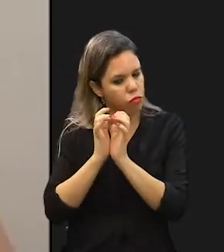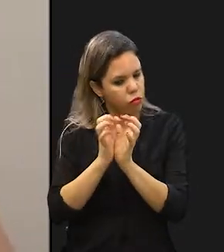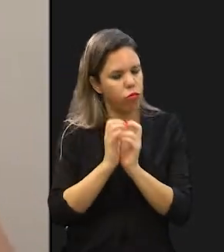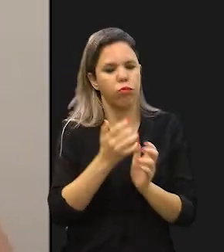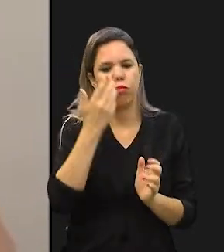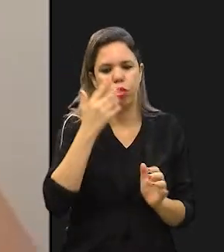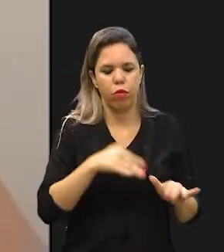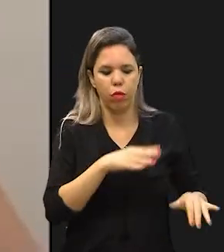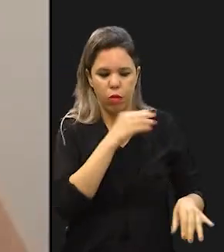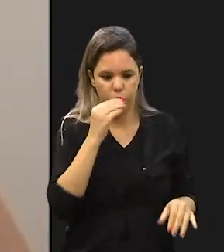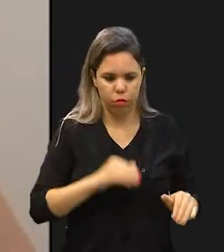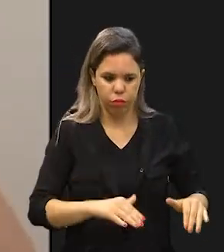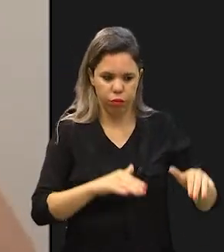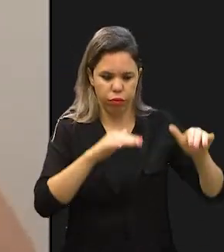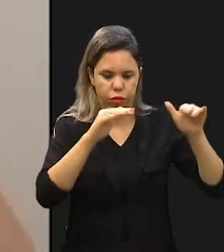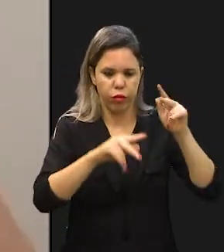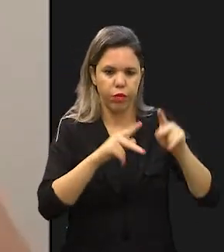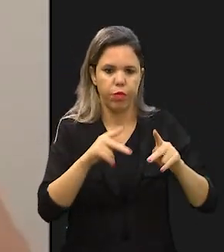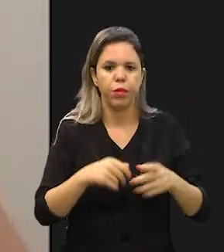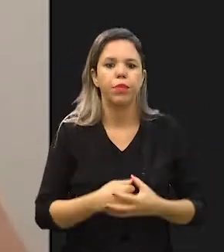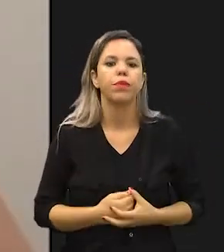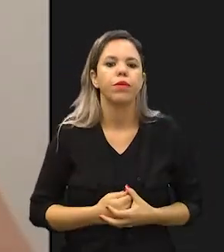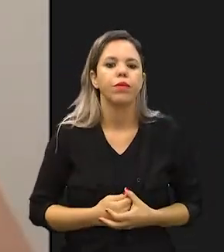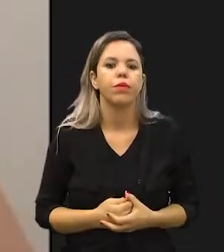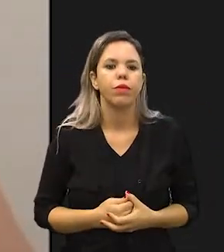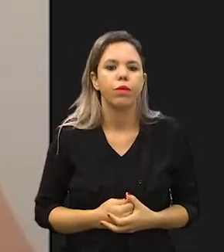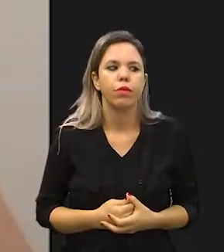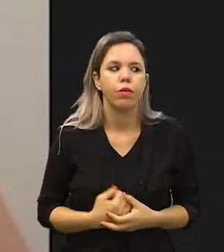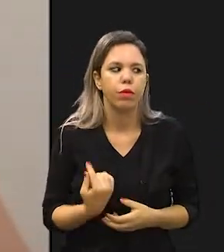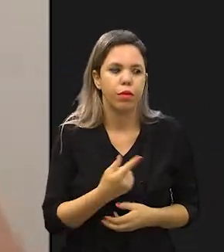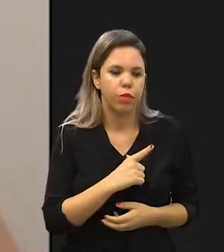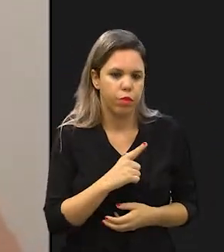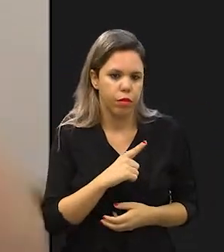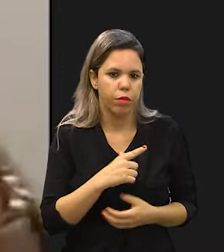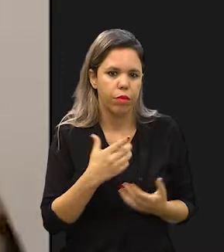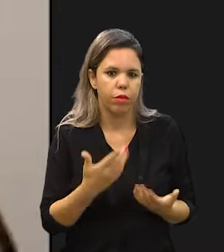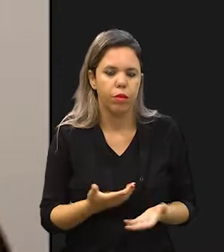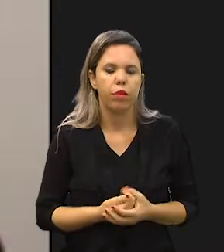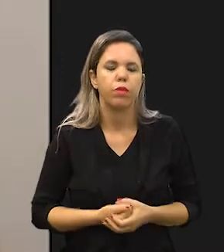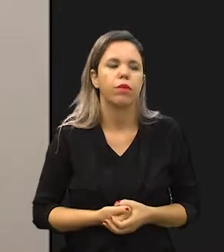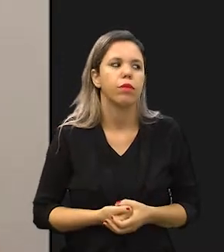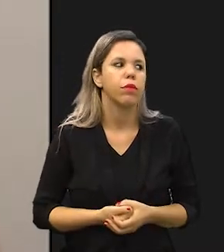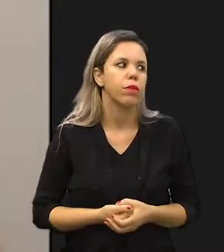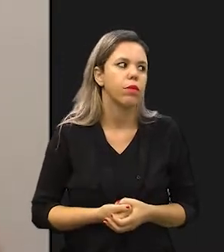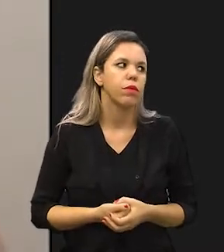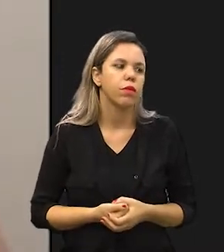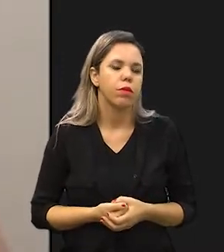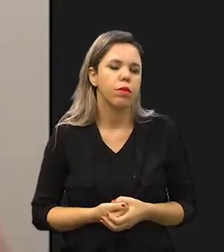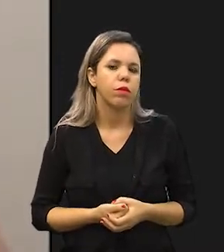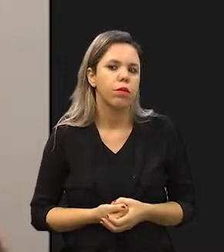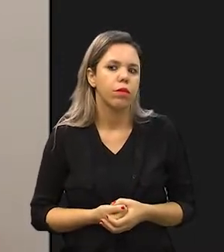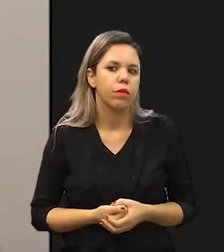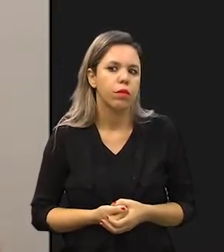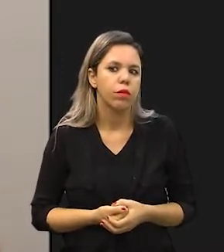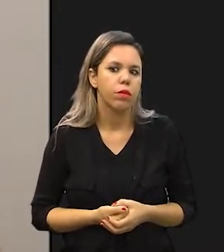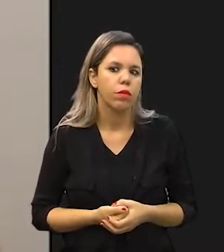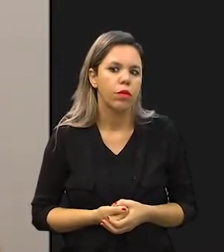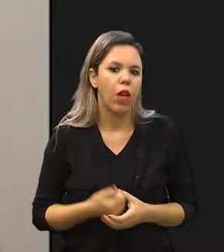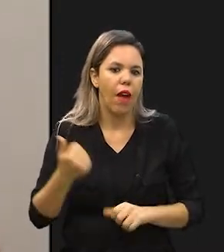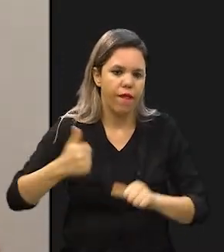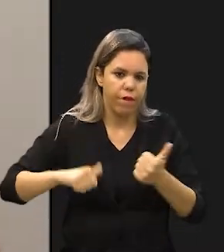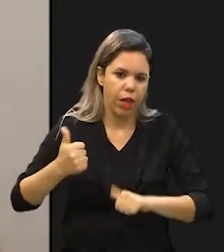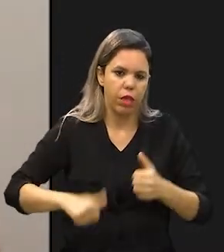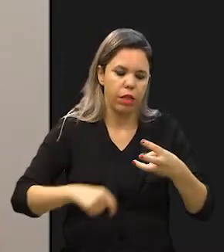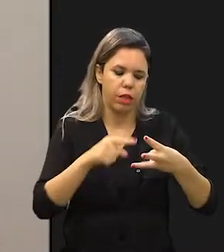mesmo, da criança, do adolescente, do adulto. E nós temos ele geralmente a gente